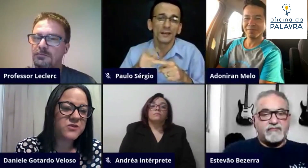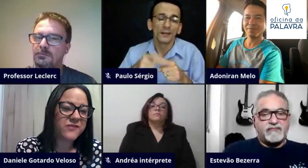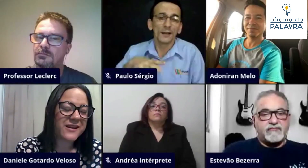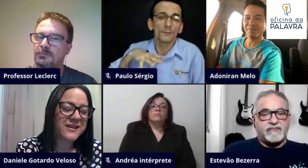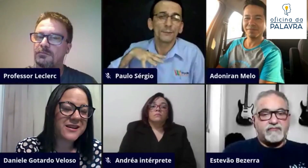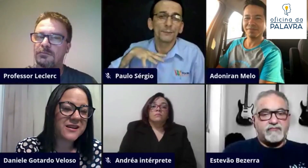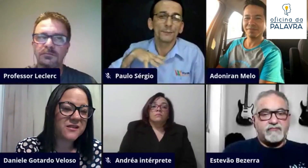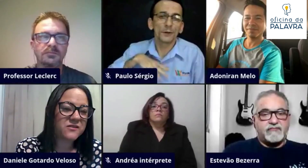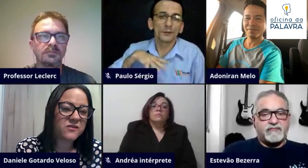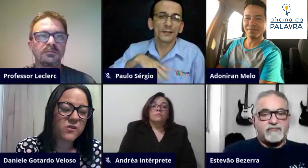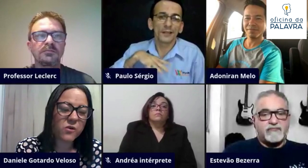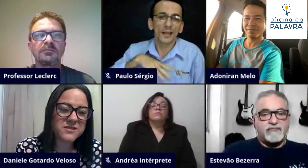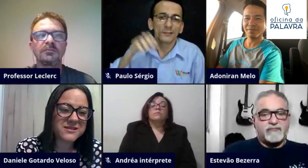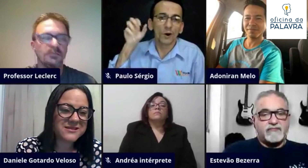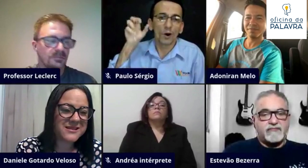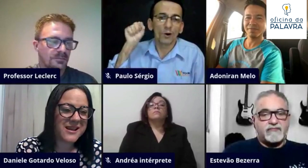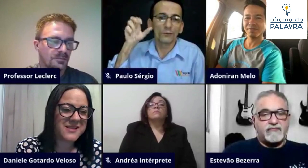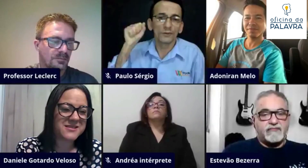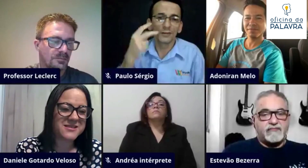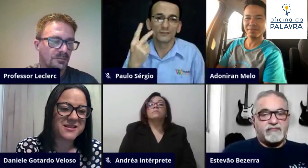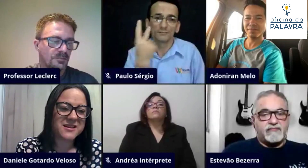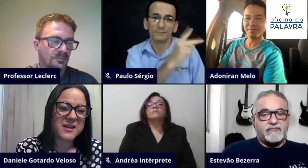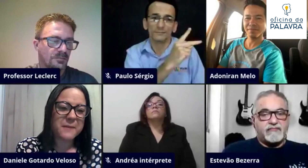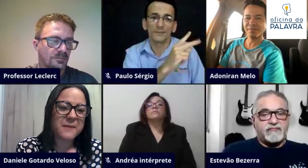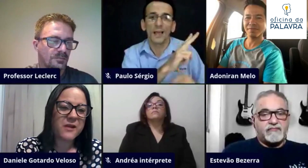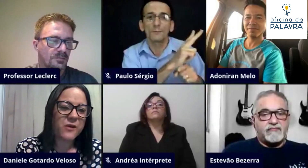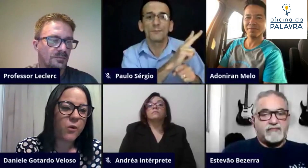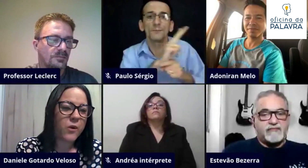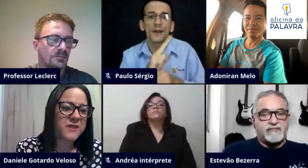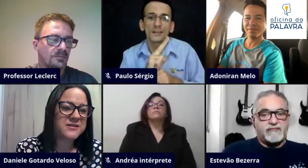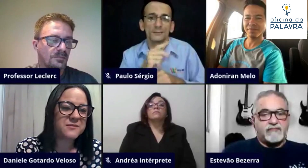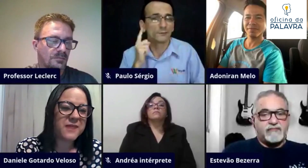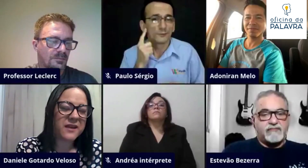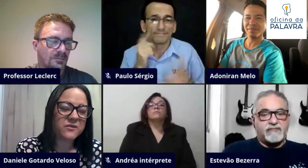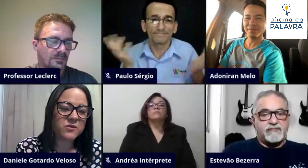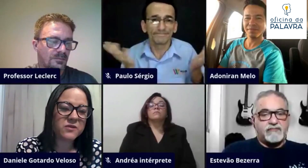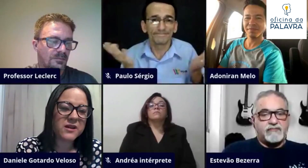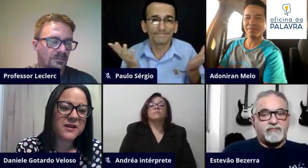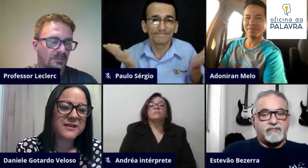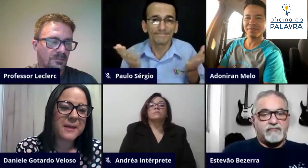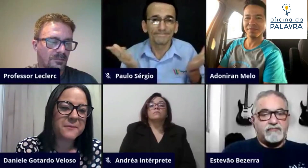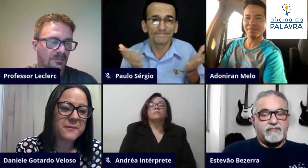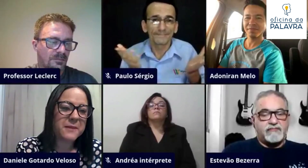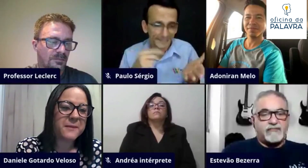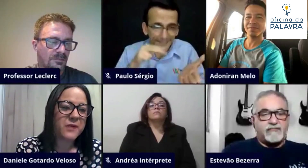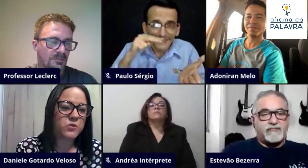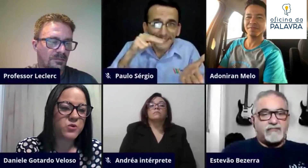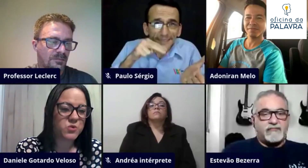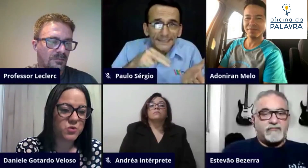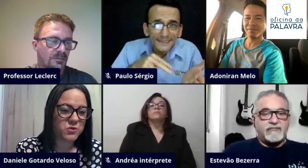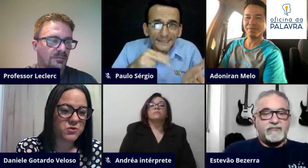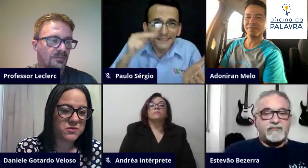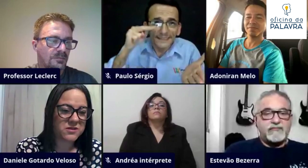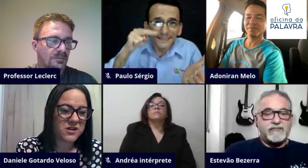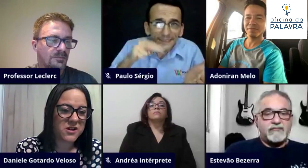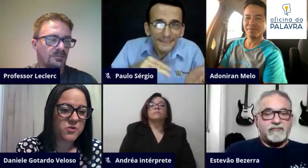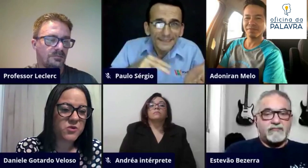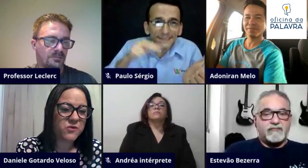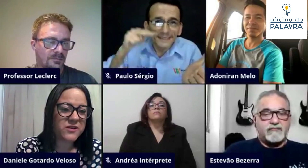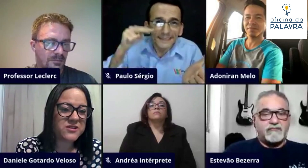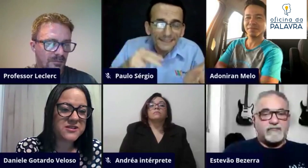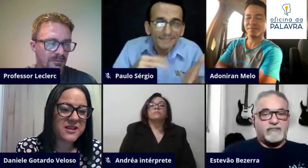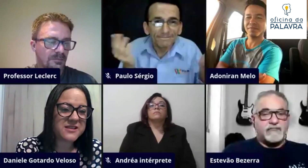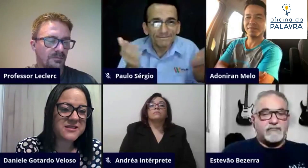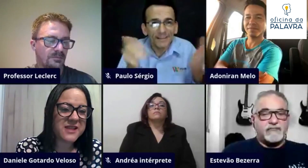Então, isso vai, com certeza, melhorar o conhecimento da Bíblia para o surdo.